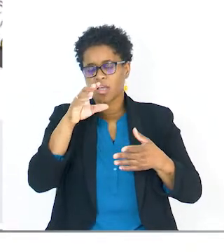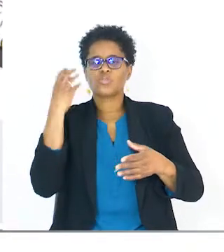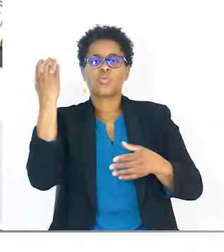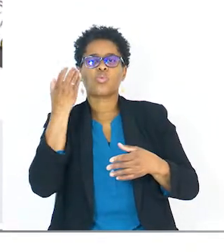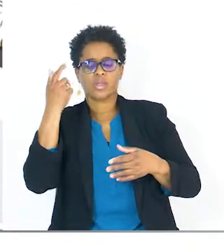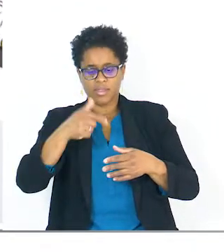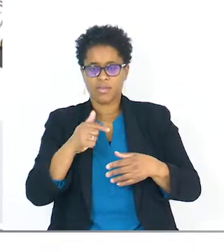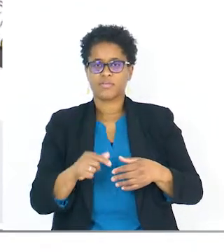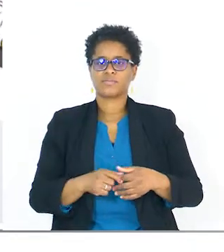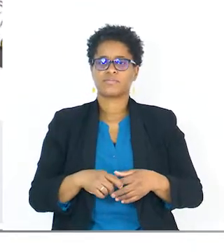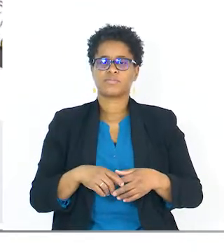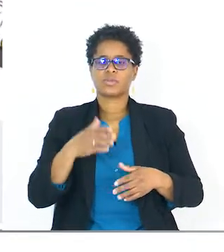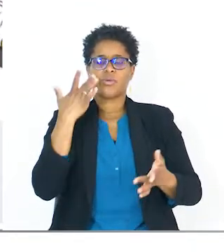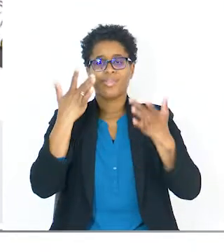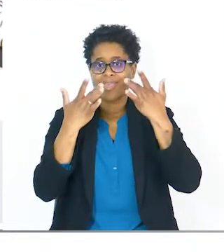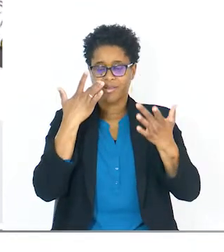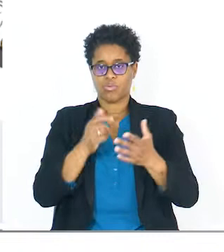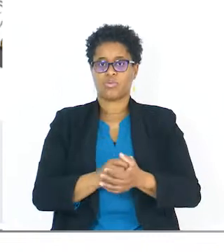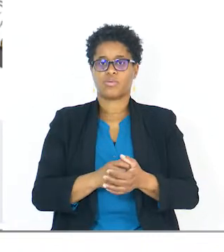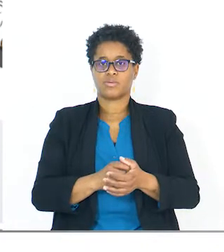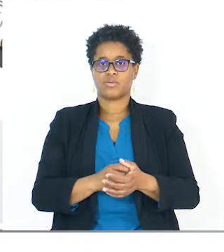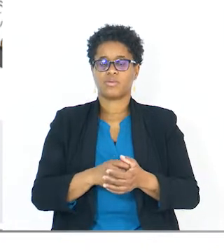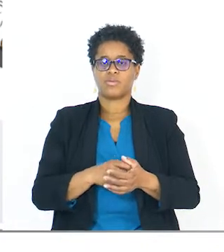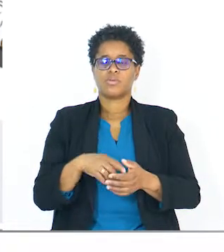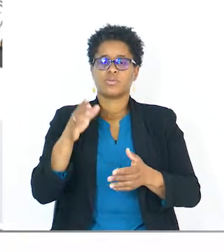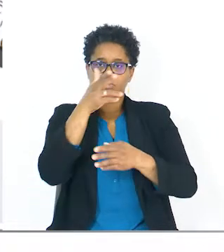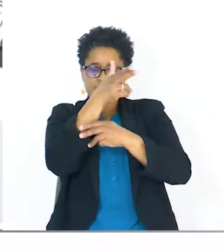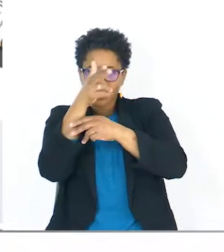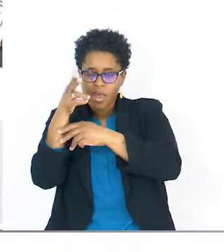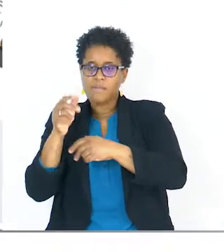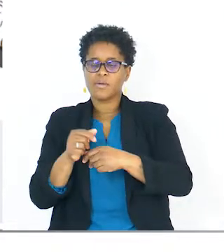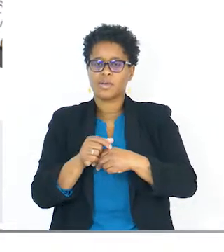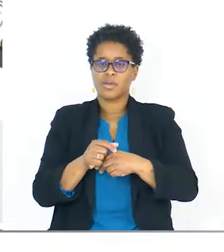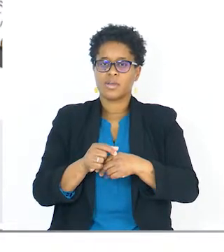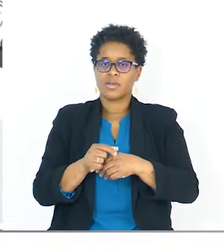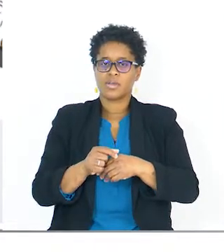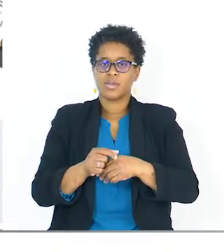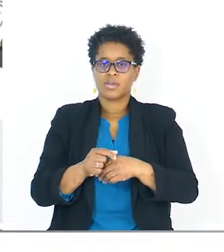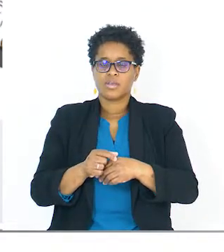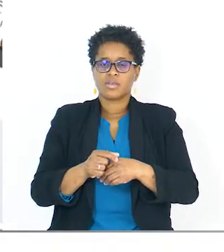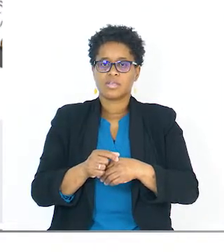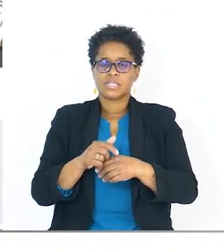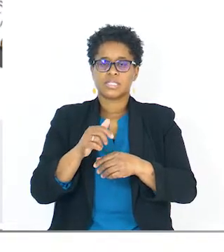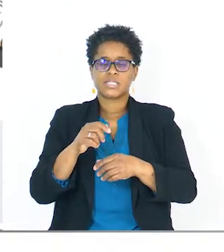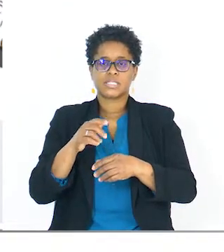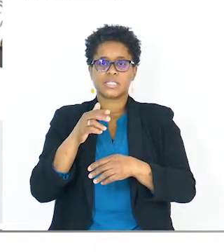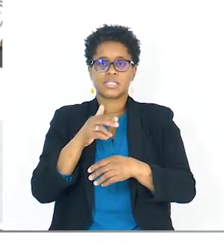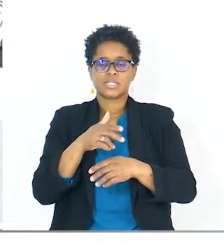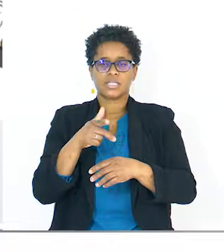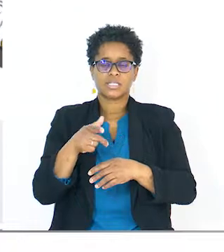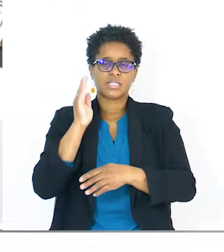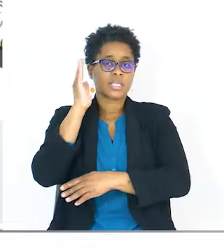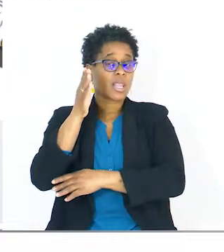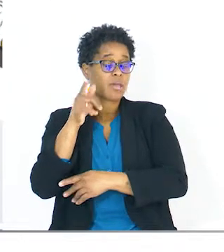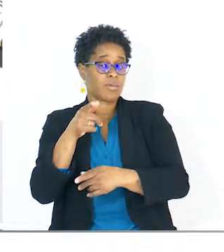atividades culturais? O teatro, o cinema, as visitas a monumentos,